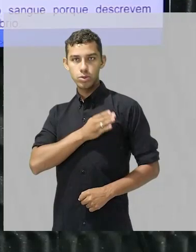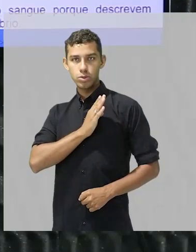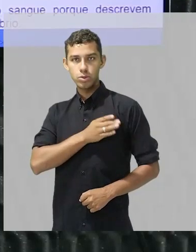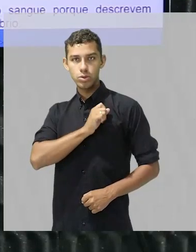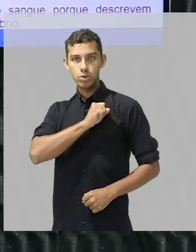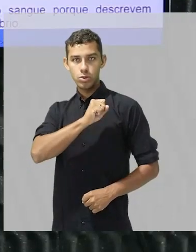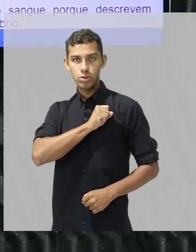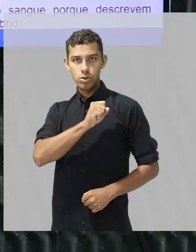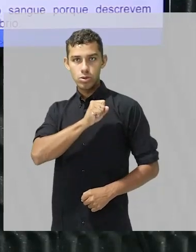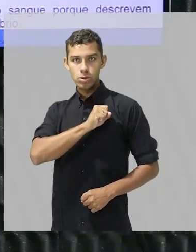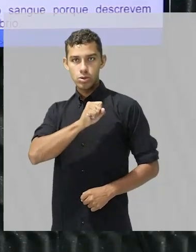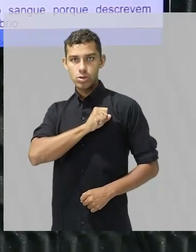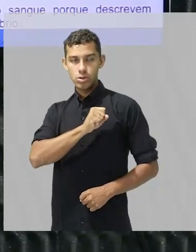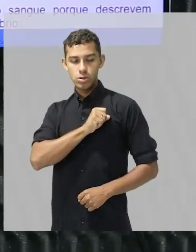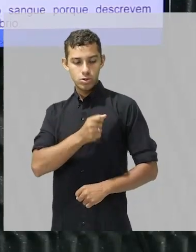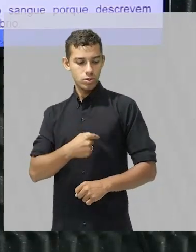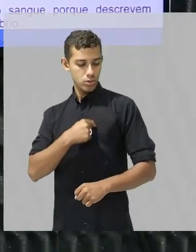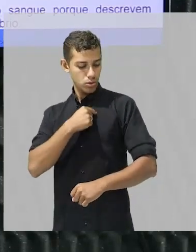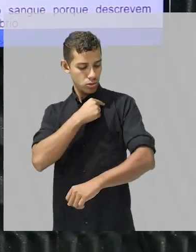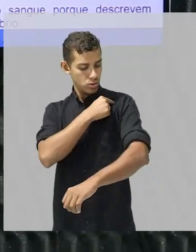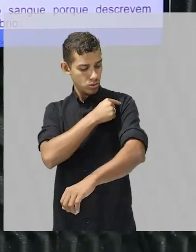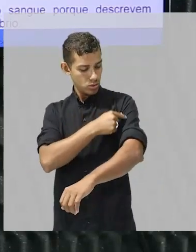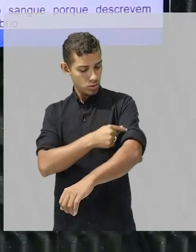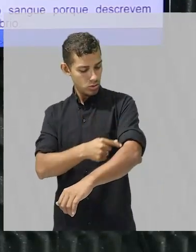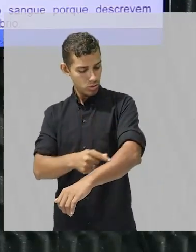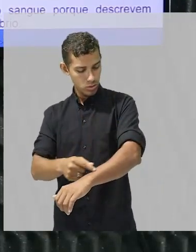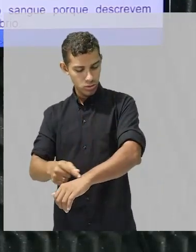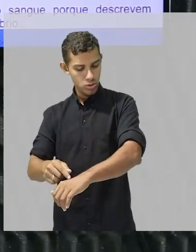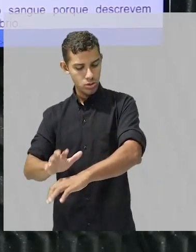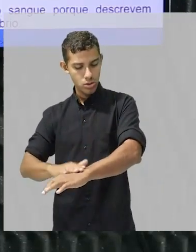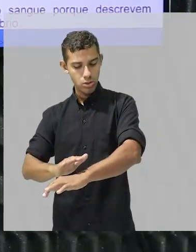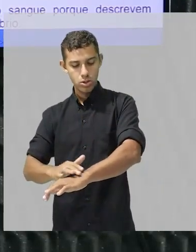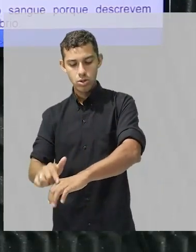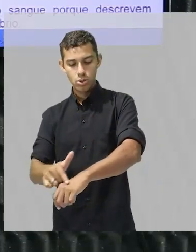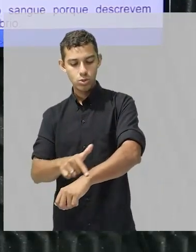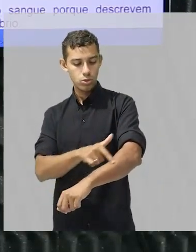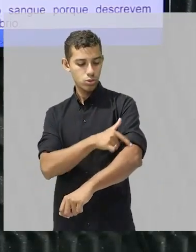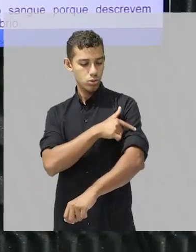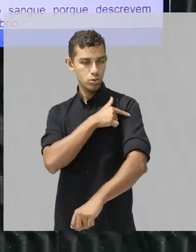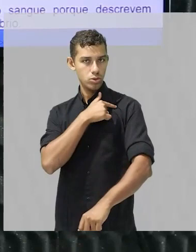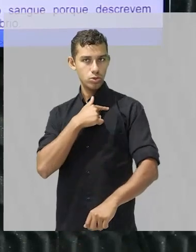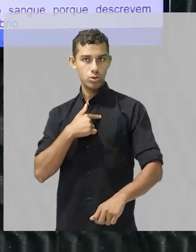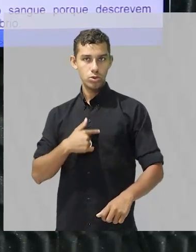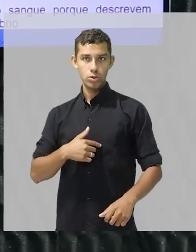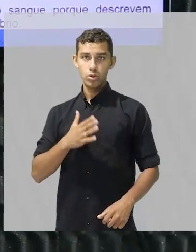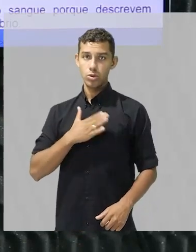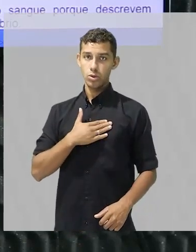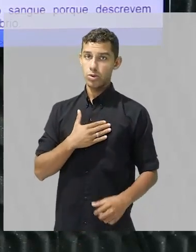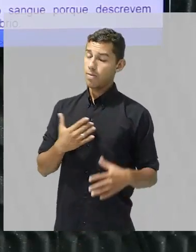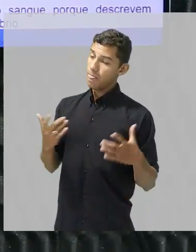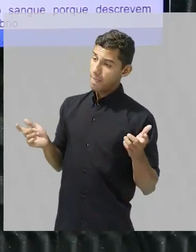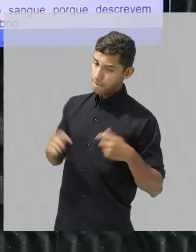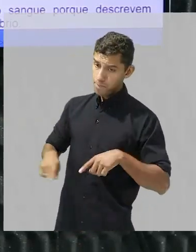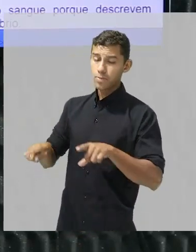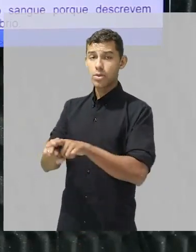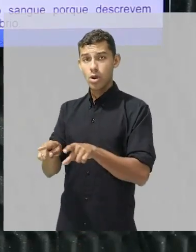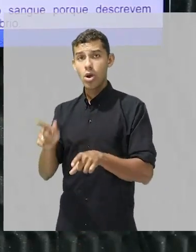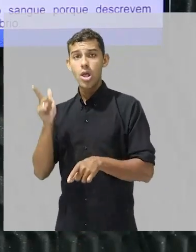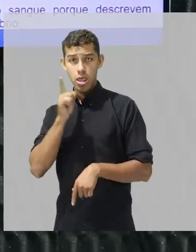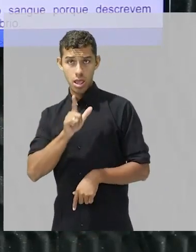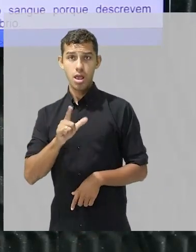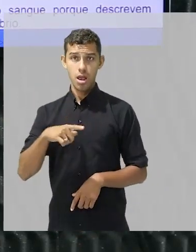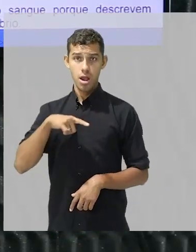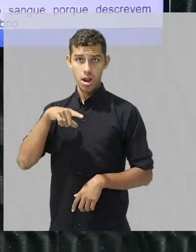aí, principalmente, de trazer o sangue dos tecidos até o coração. Então, realmente, às vezes, elas exercem,